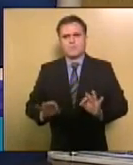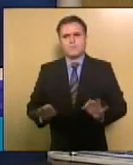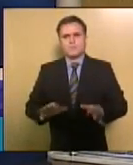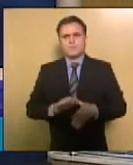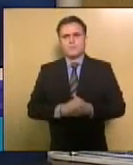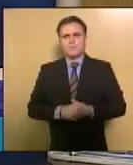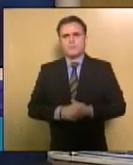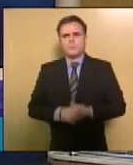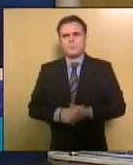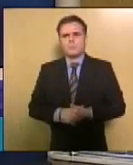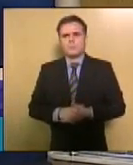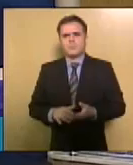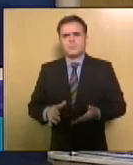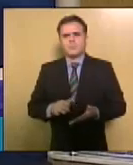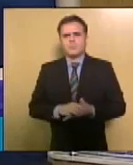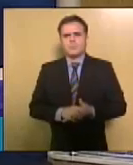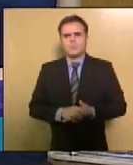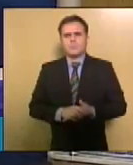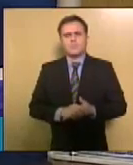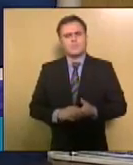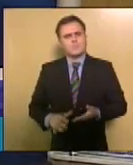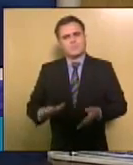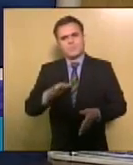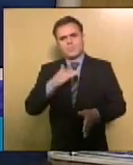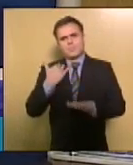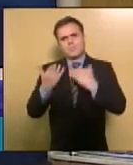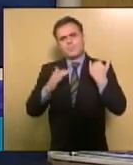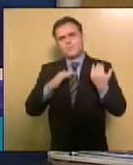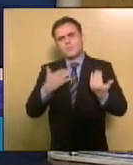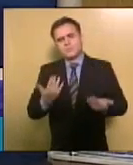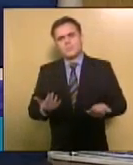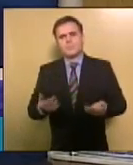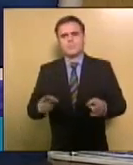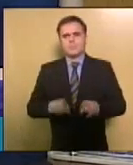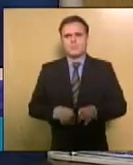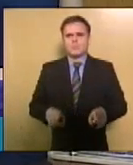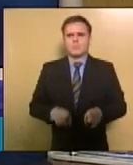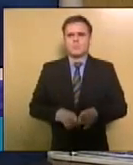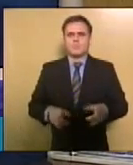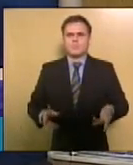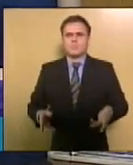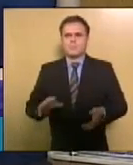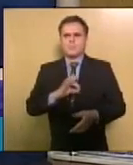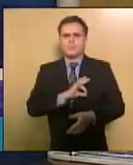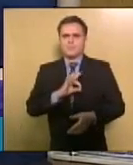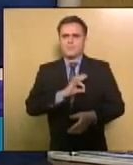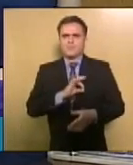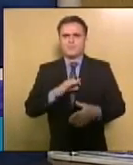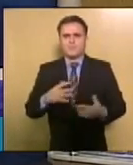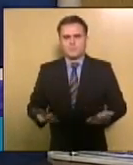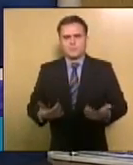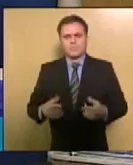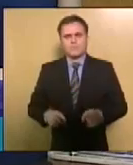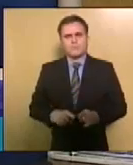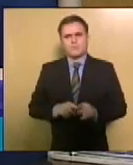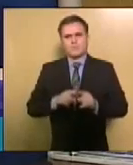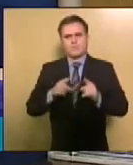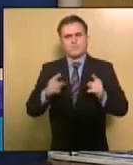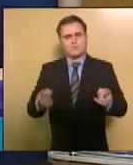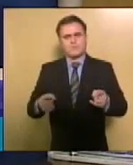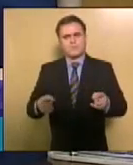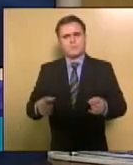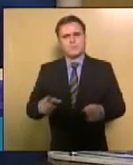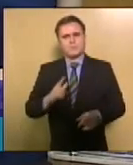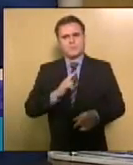famílias que tiveram seus entes queridos mortos sejam eles civis ou policiais mas eh existem